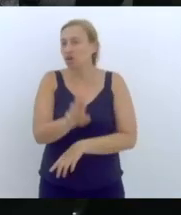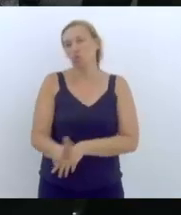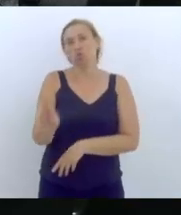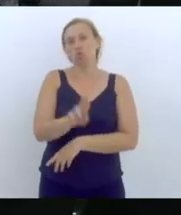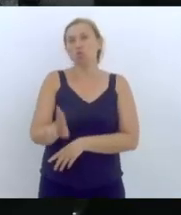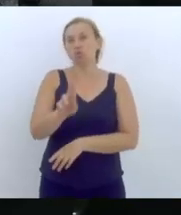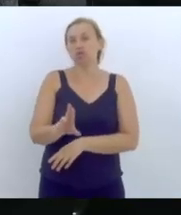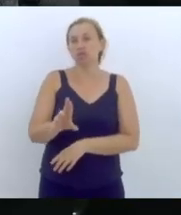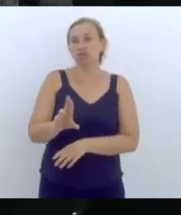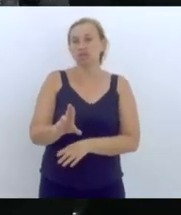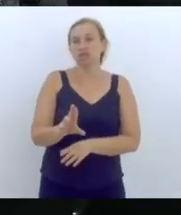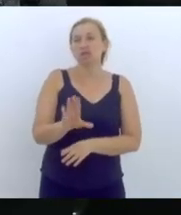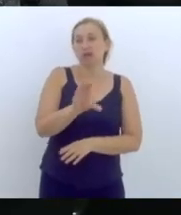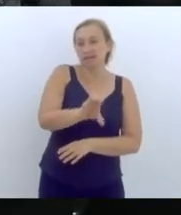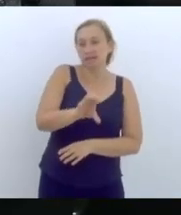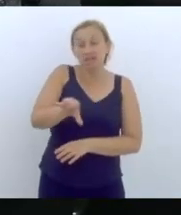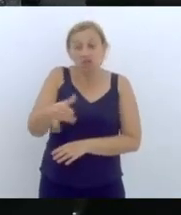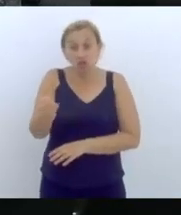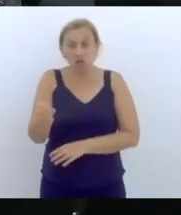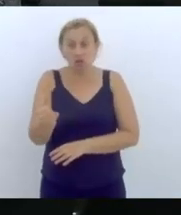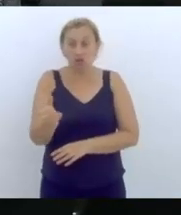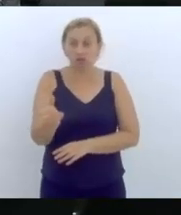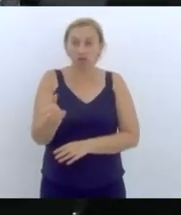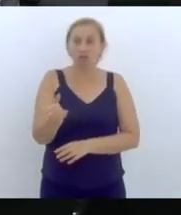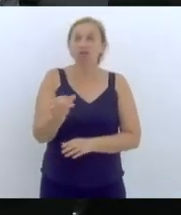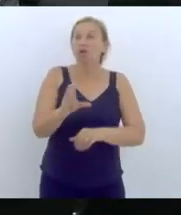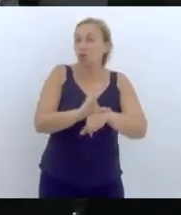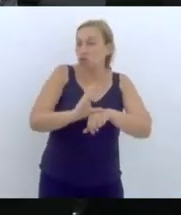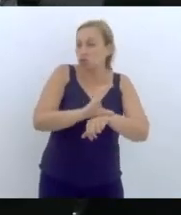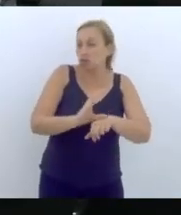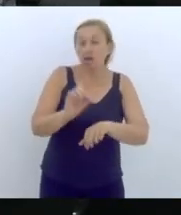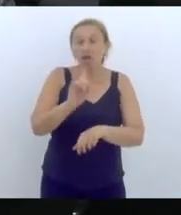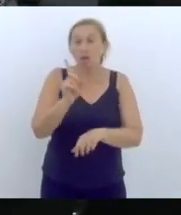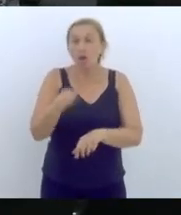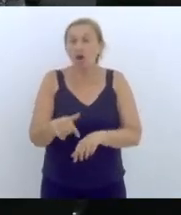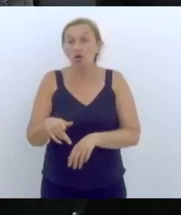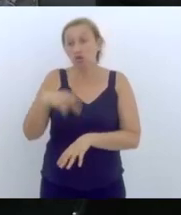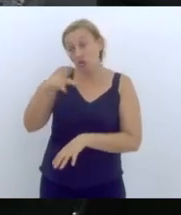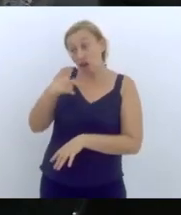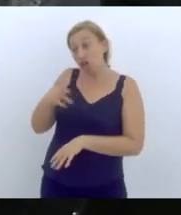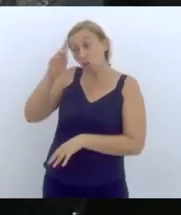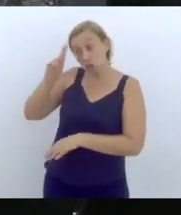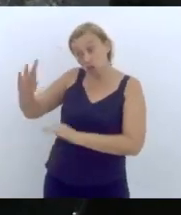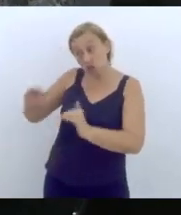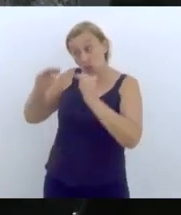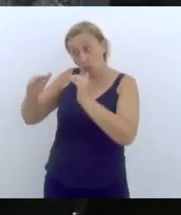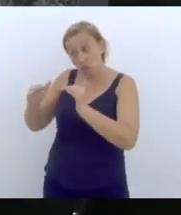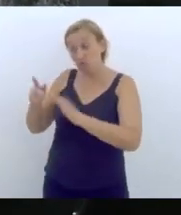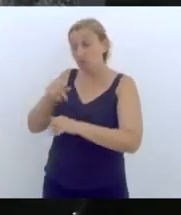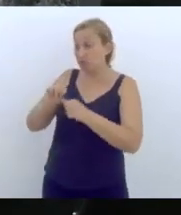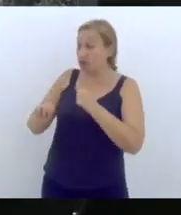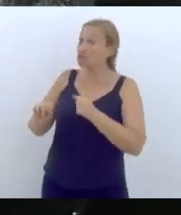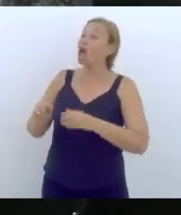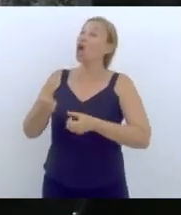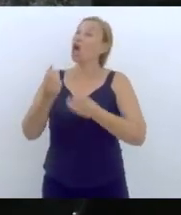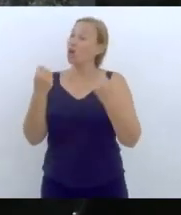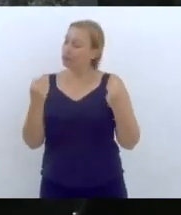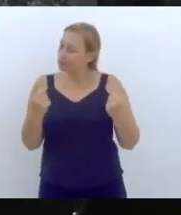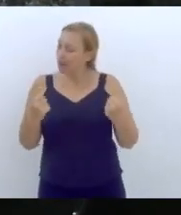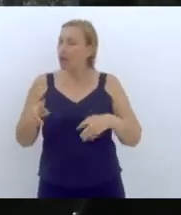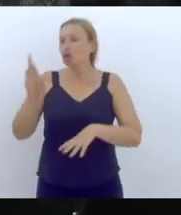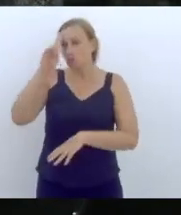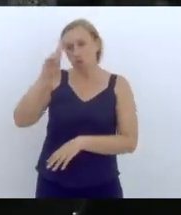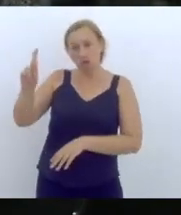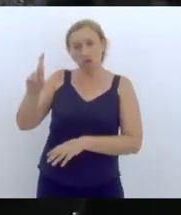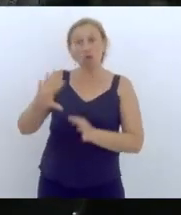ferramentas da CCJ, as ferramentas constitucionais. Não é o que eu estou falando que você Excelência fez. Eu espero que a Vossa